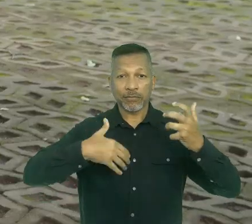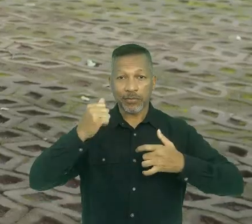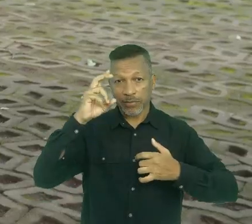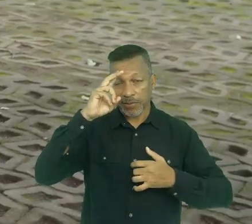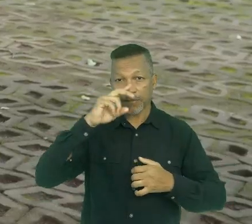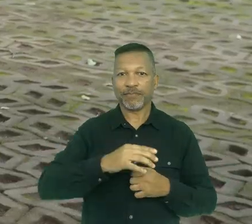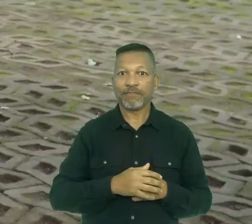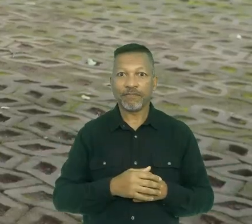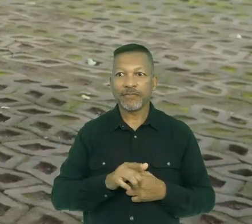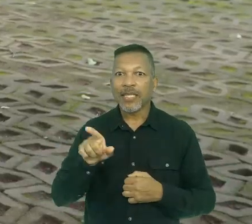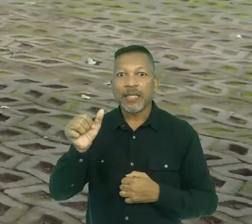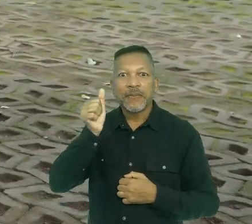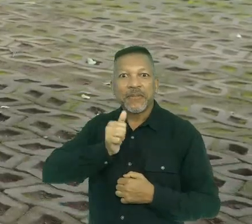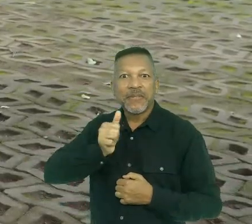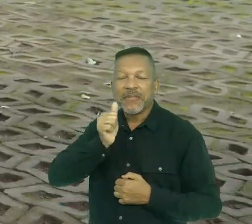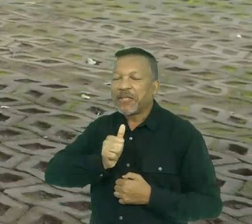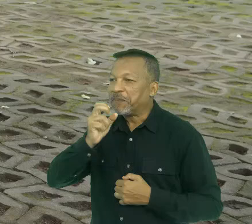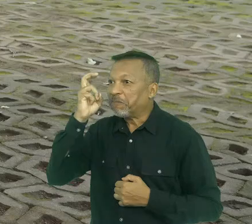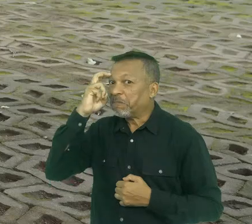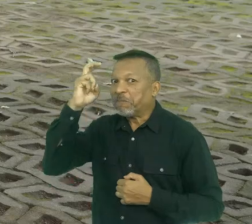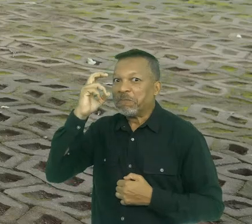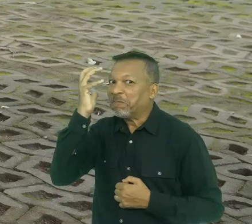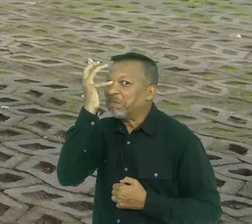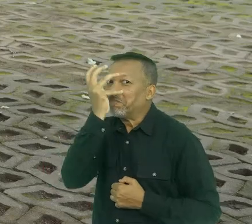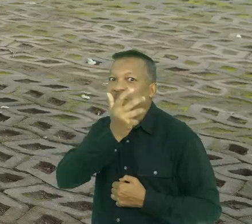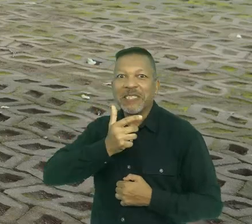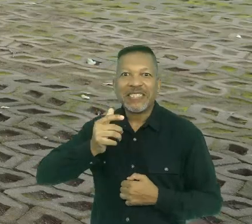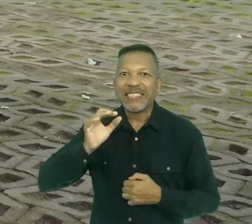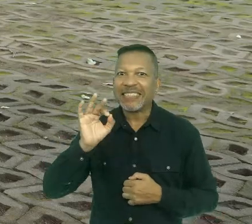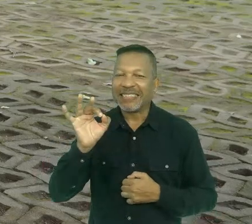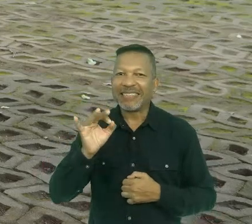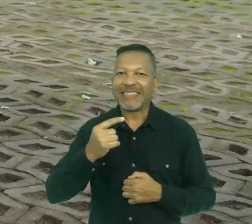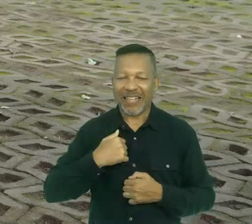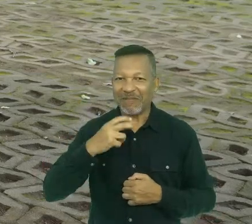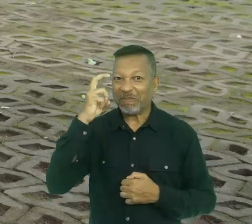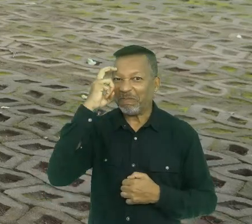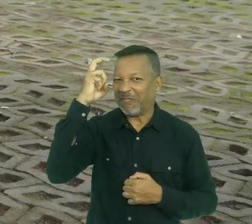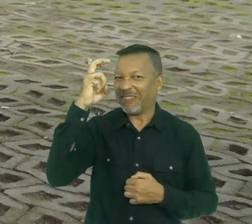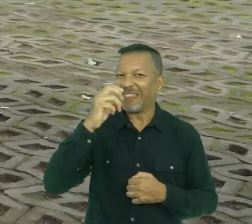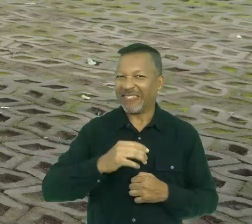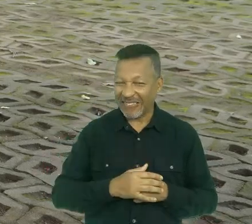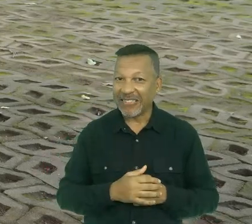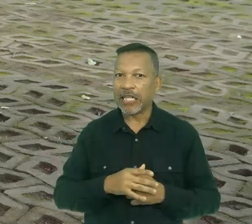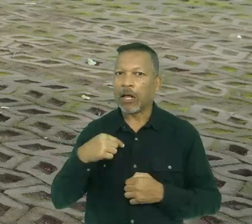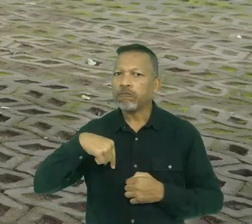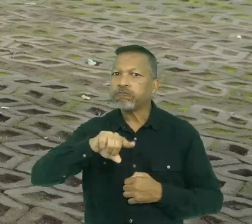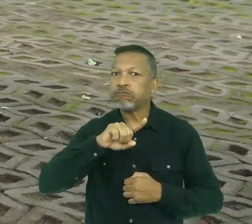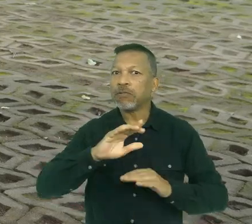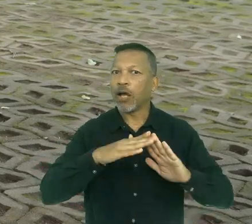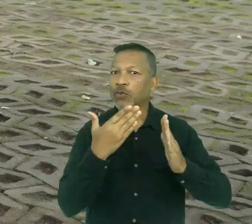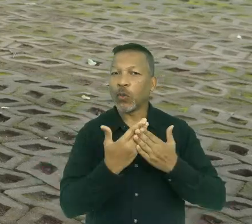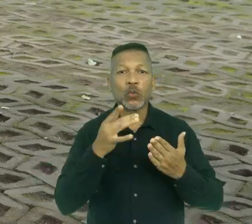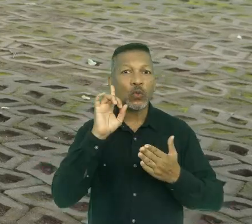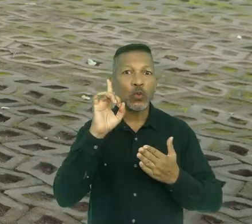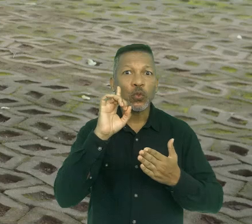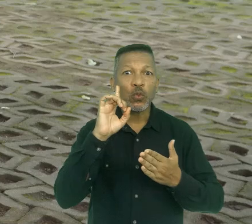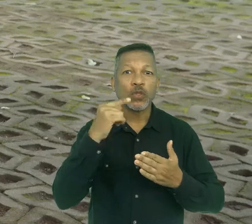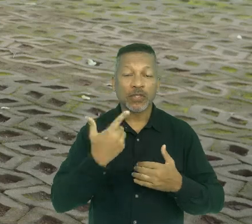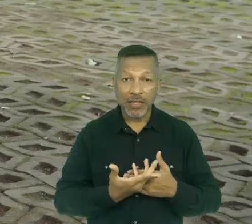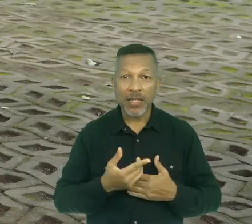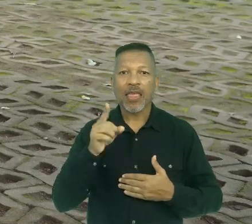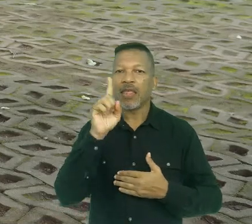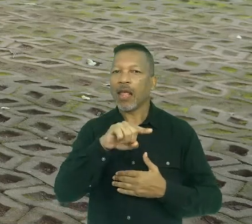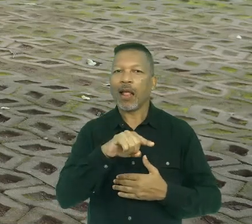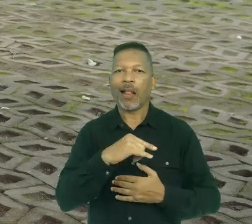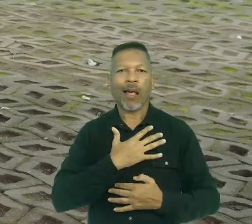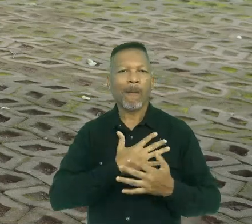Ai, Nia era uma menina inteligente, linda. Ela é muito inteligente, gente. Ela ia à escola todos os dias. E lá ela